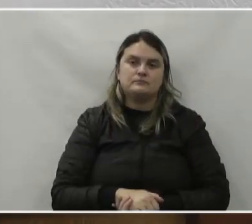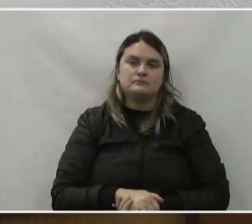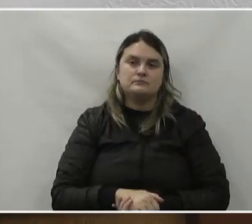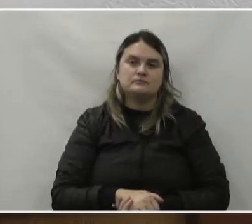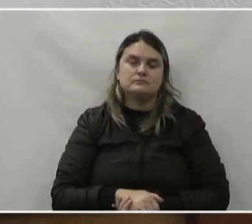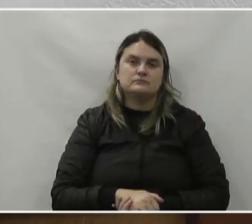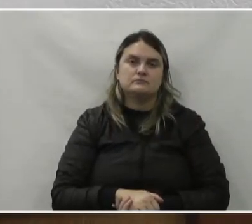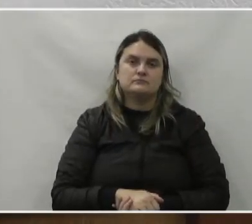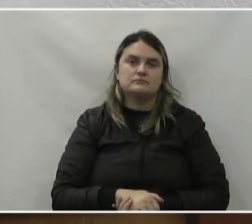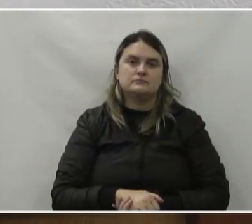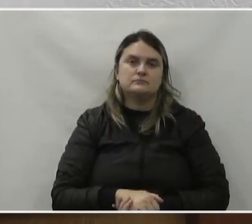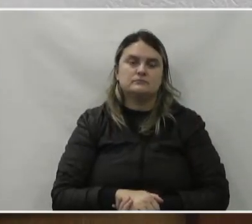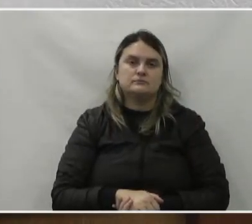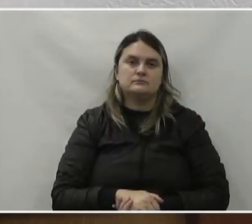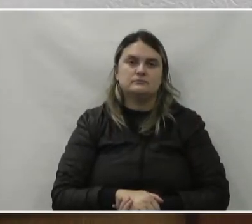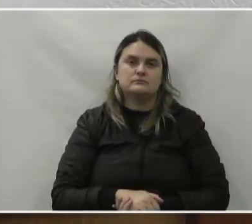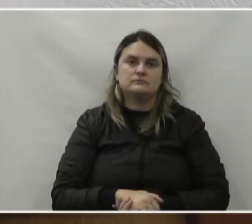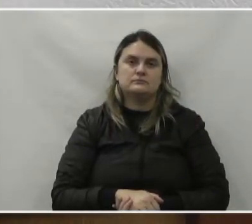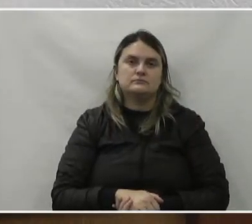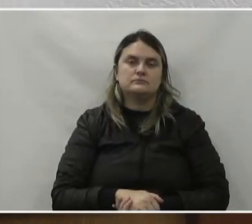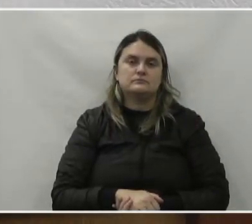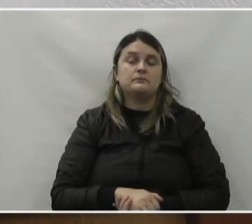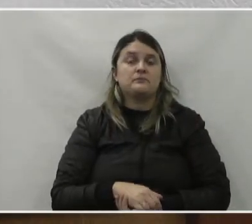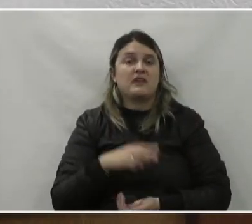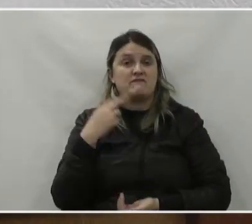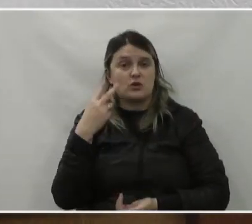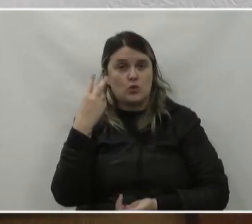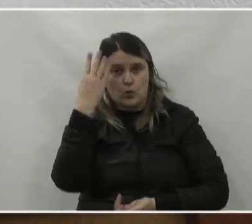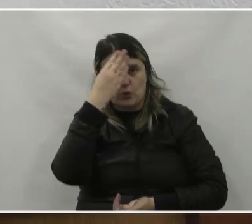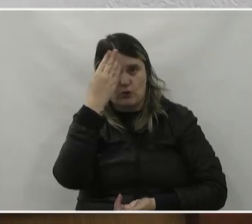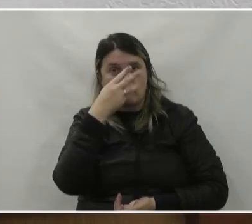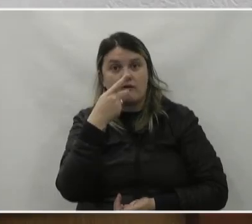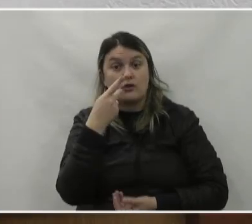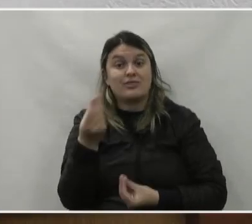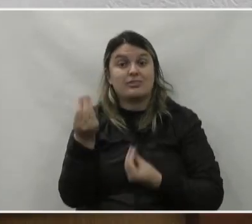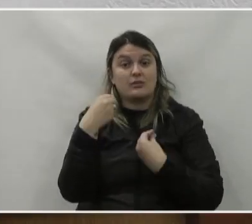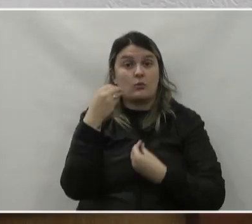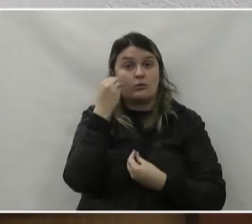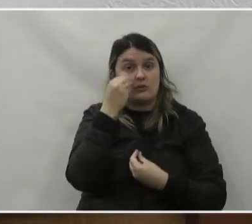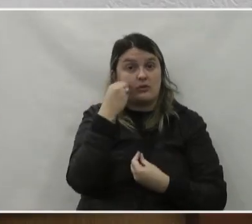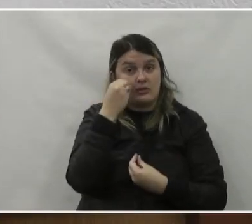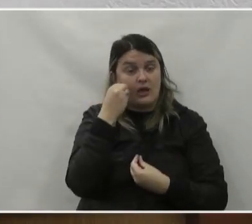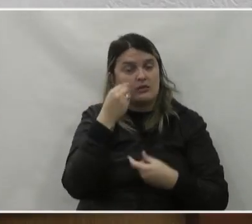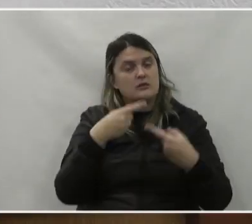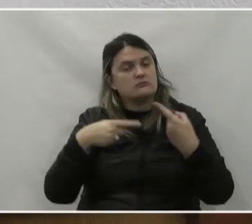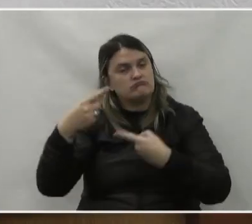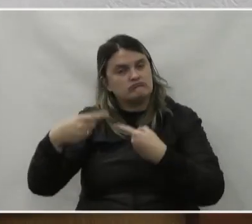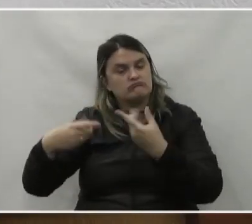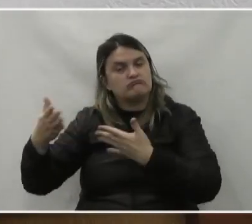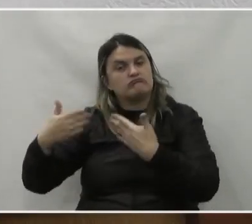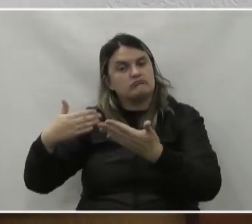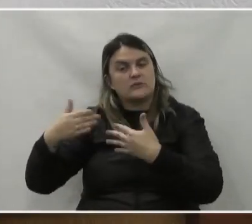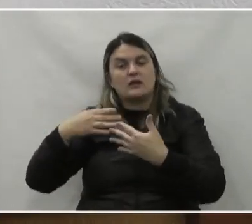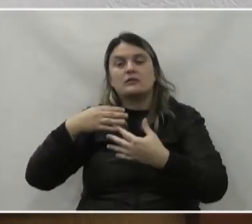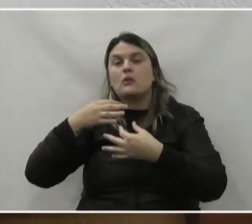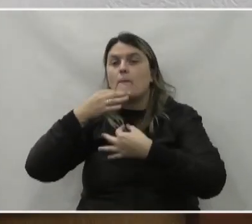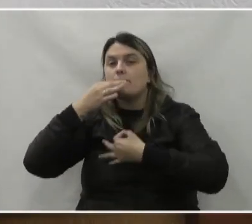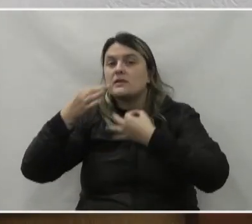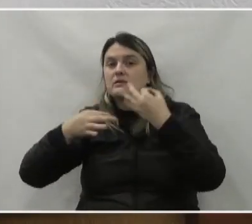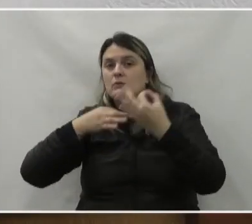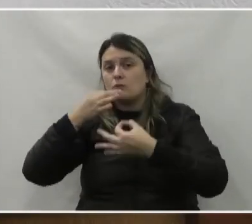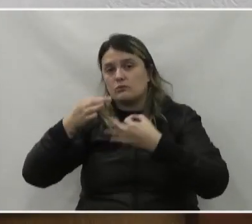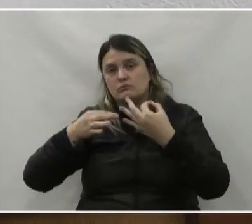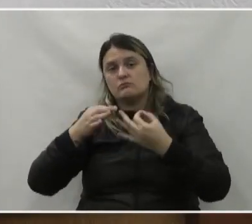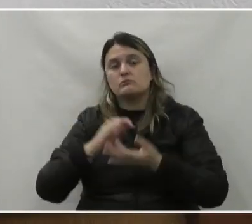o vereador professor Cordovan, foi nos dado a oportunidade de dialogar, de opinar,